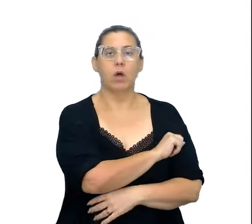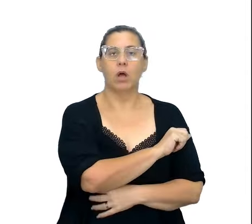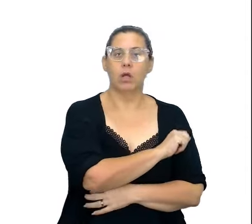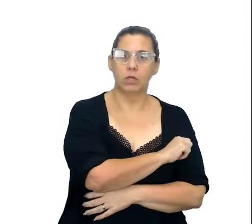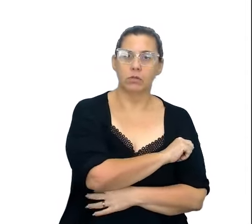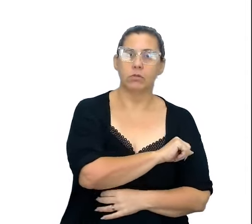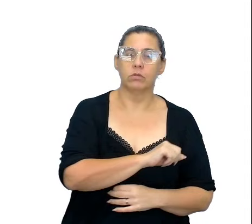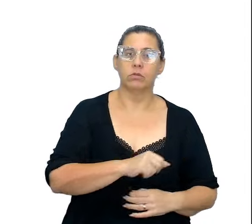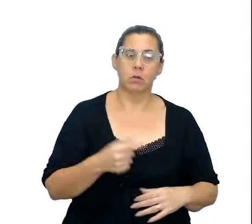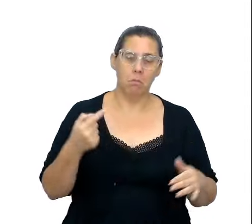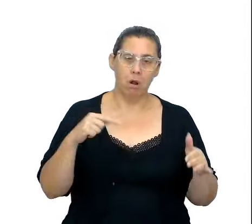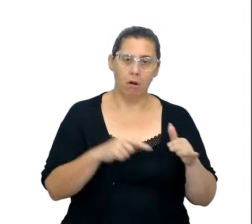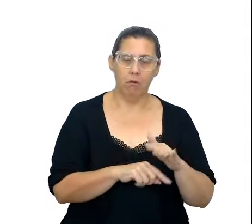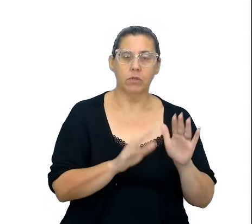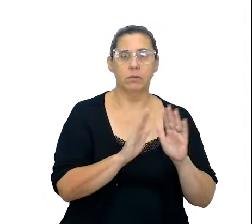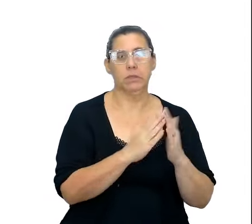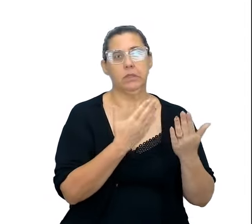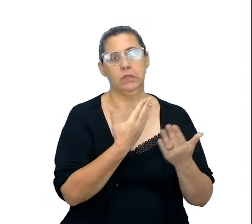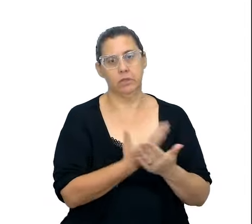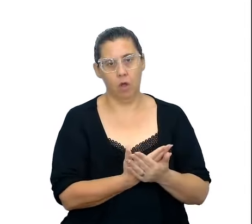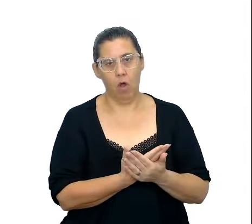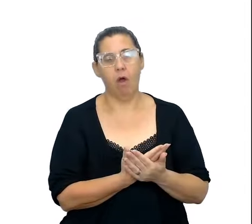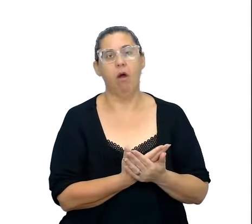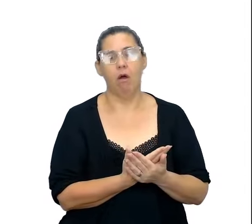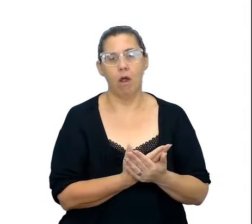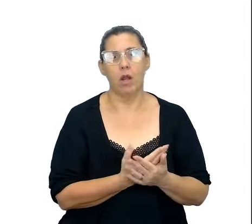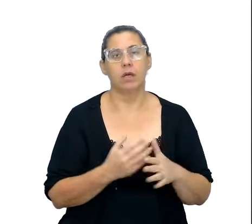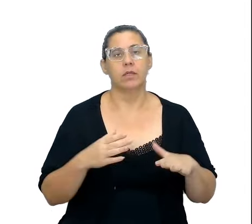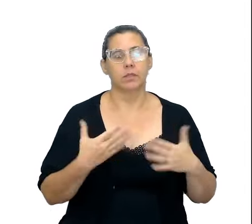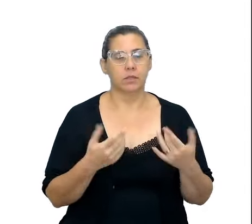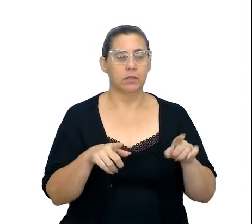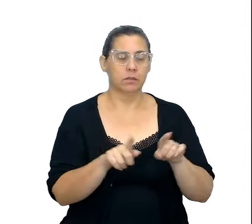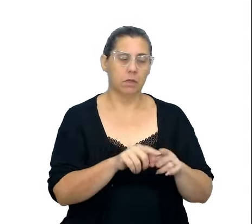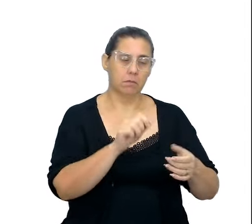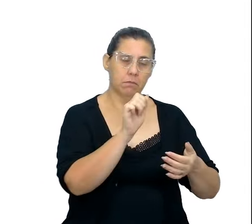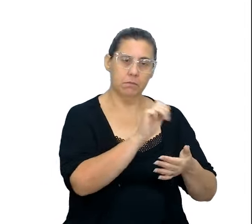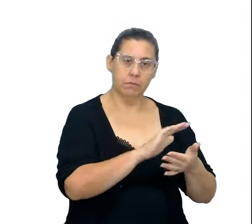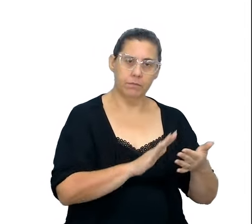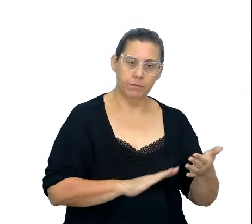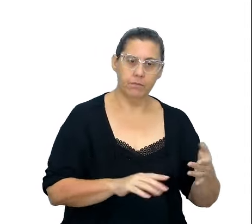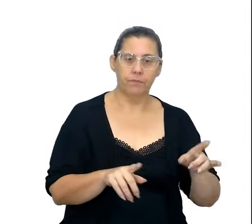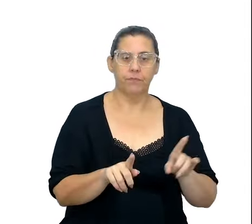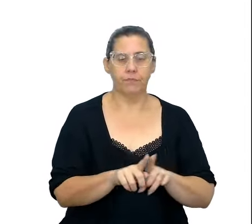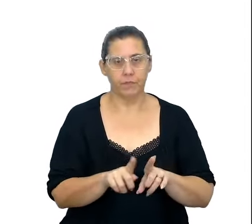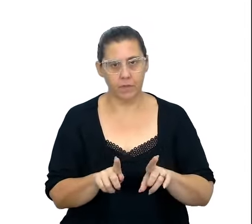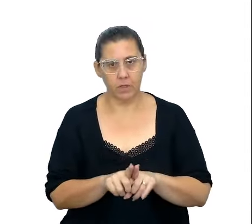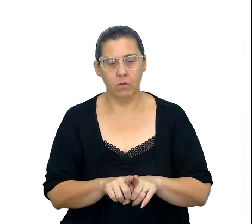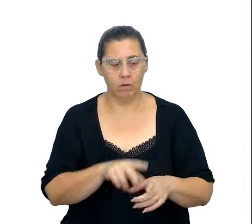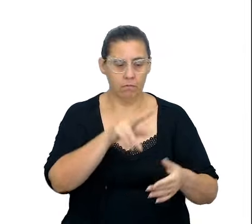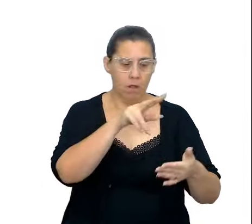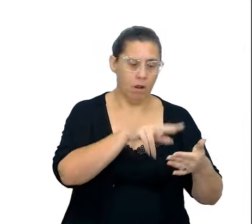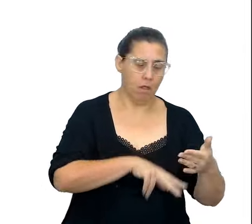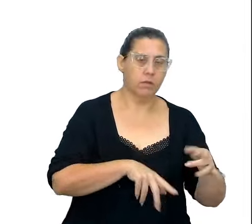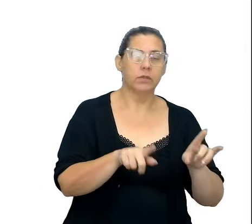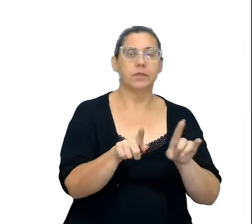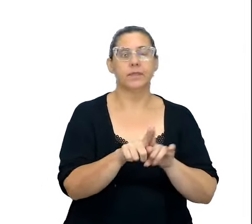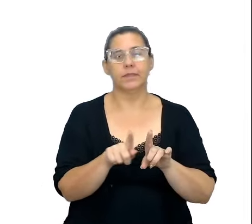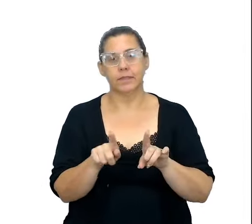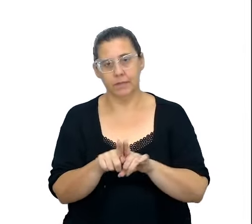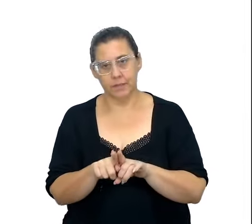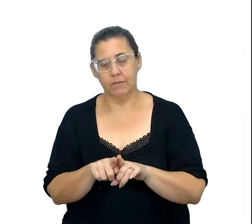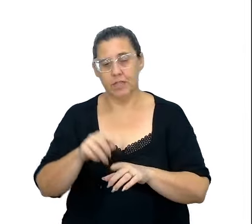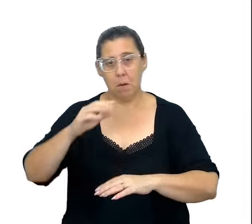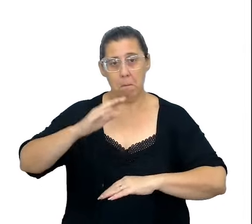esse aprofundamento da história. Então, focando também essa atividade, tanto aí da leitura, como